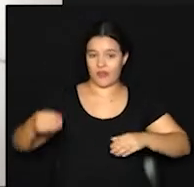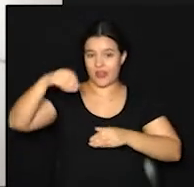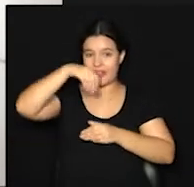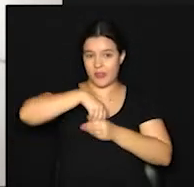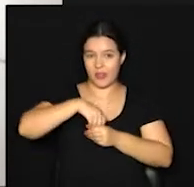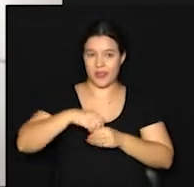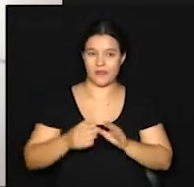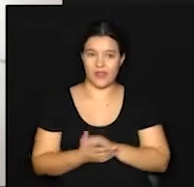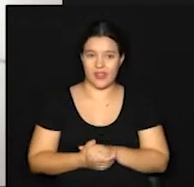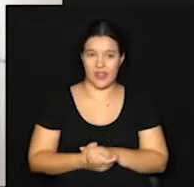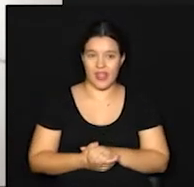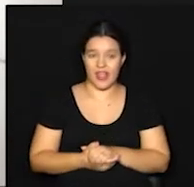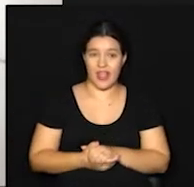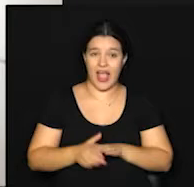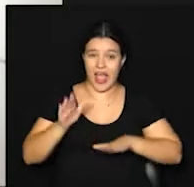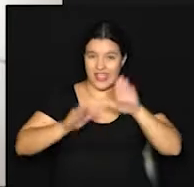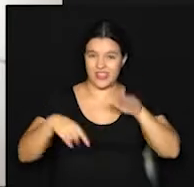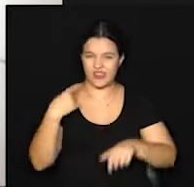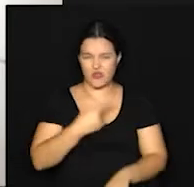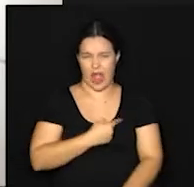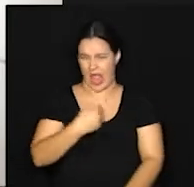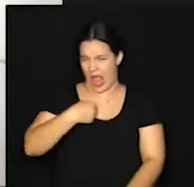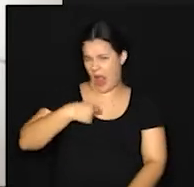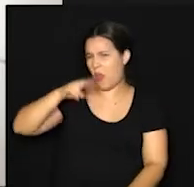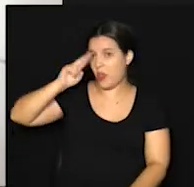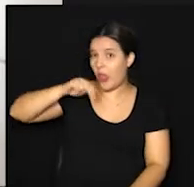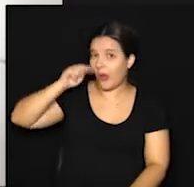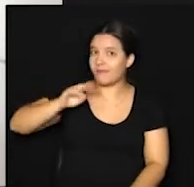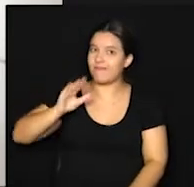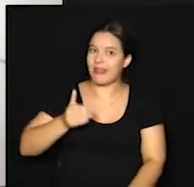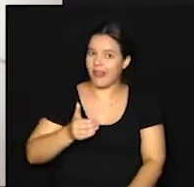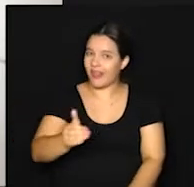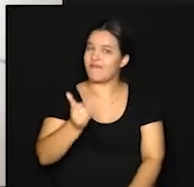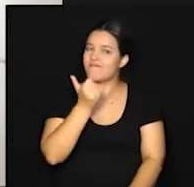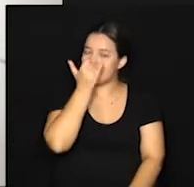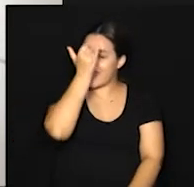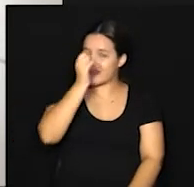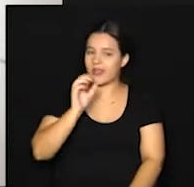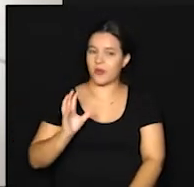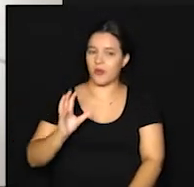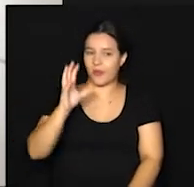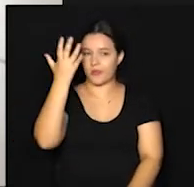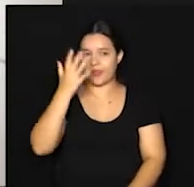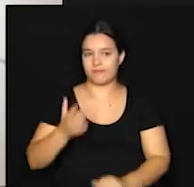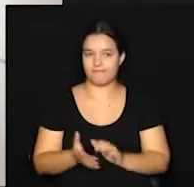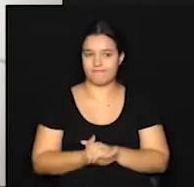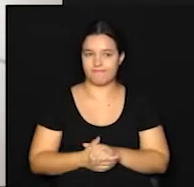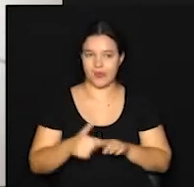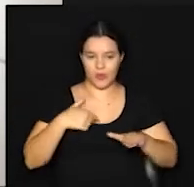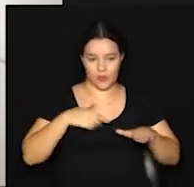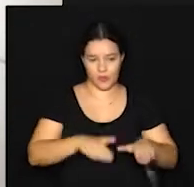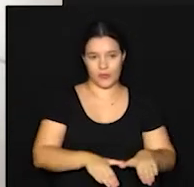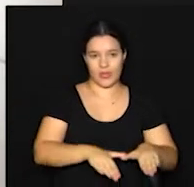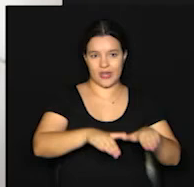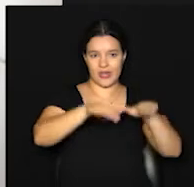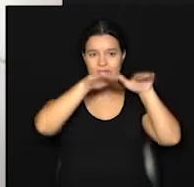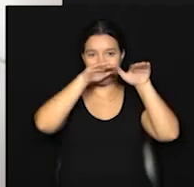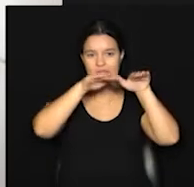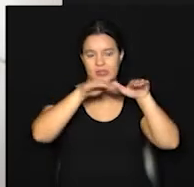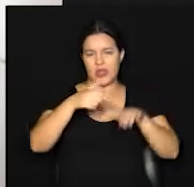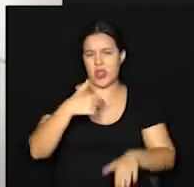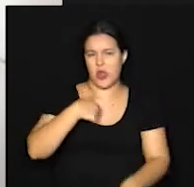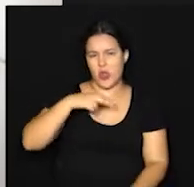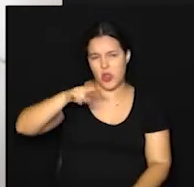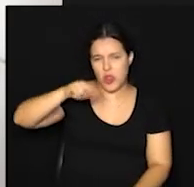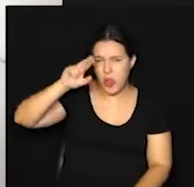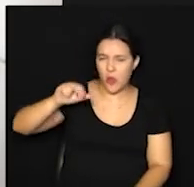fala que não vai passar por isso e acaba passando. Então, no meu caso, por exemplo, eu cresci com a crença de que eu não iria nunca estar com